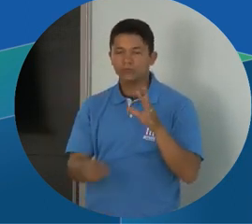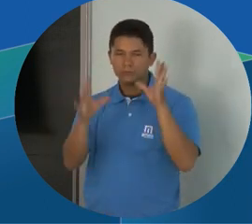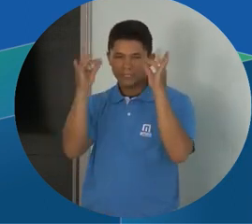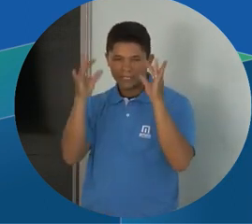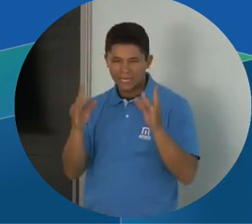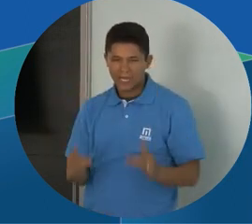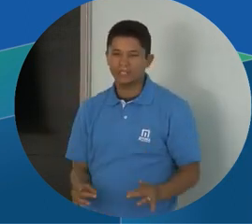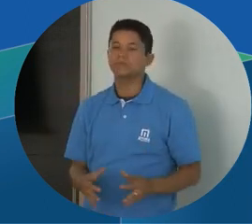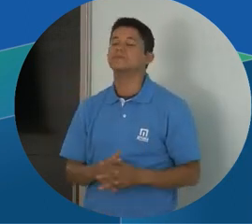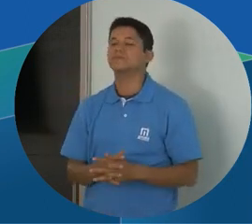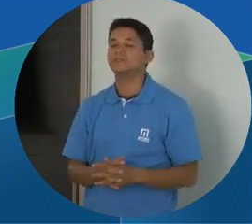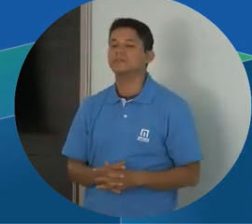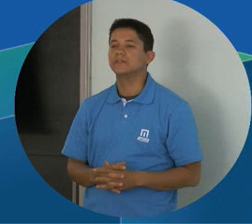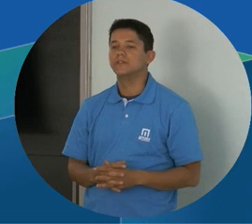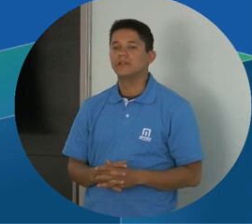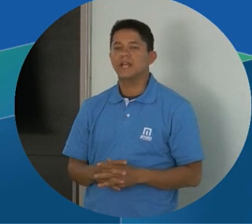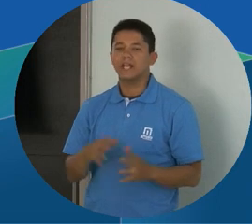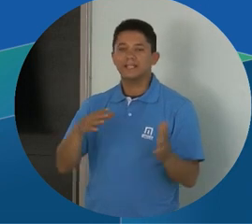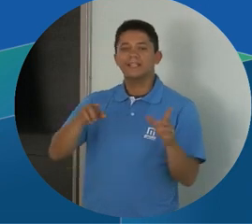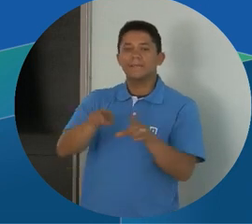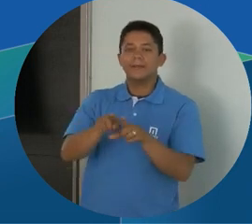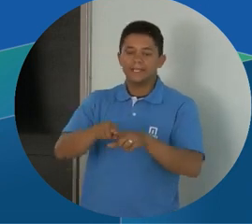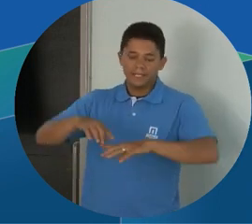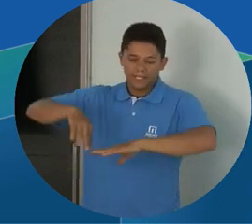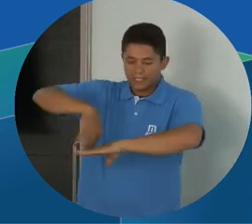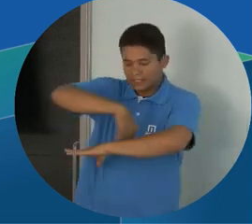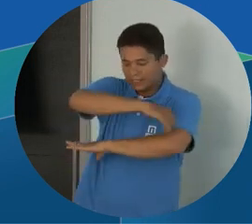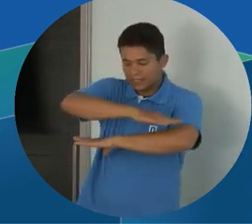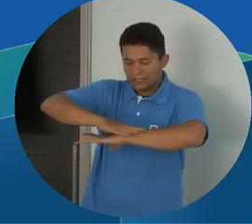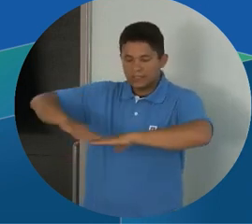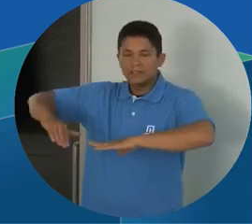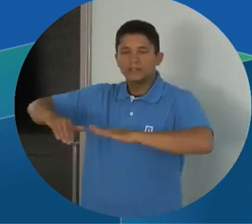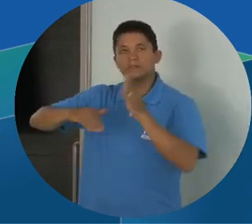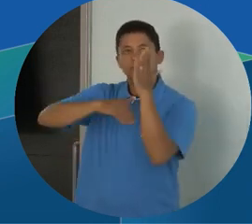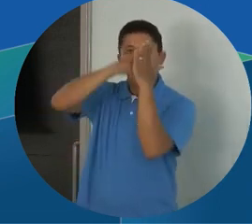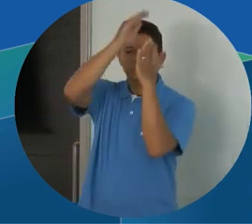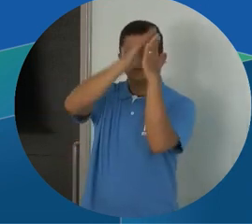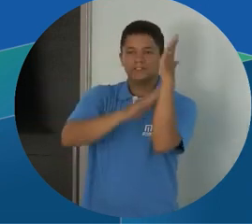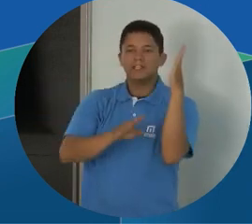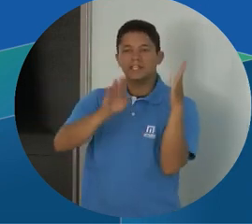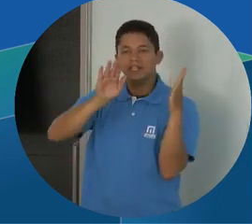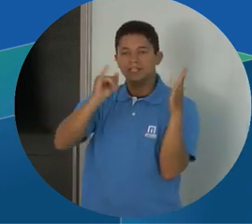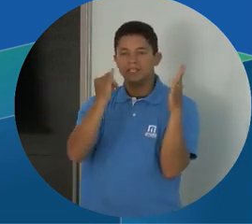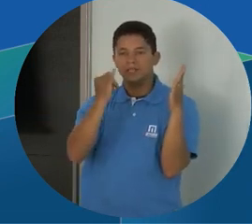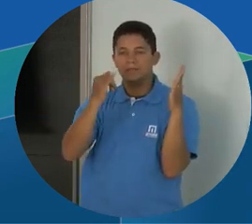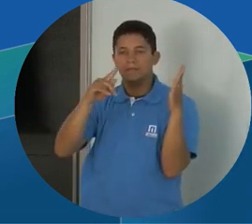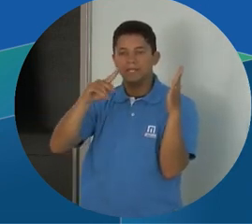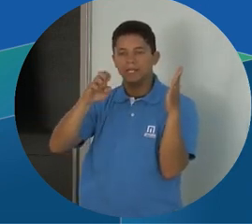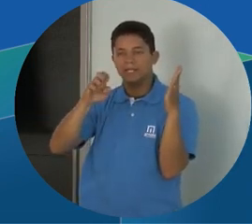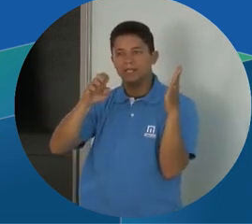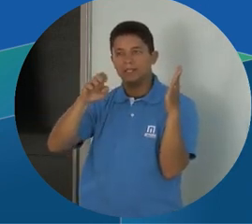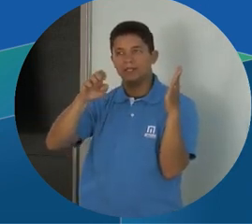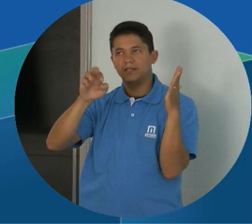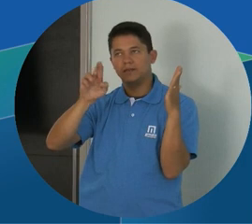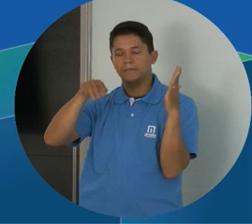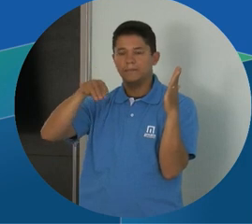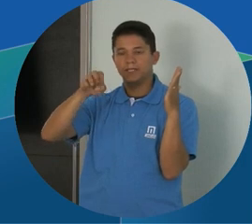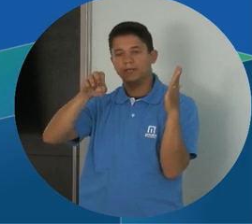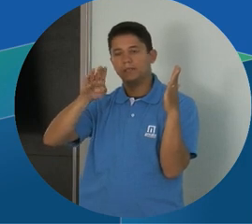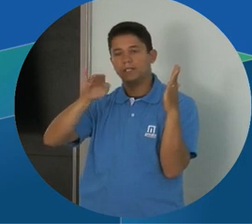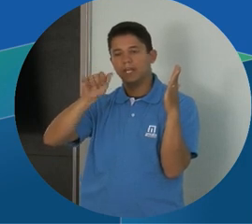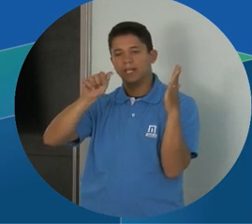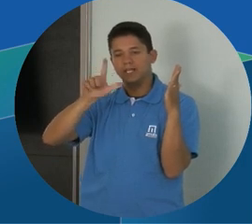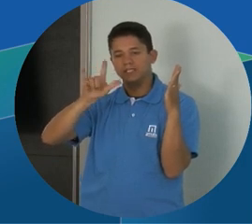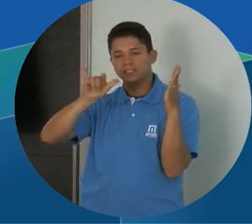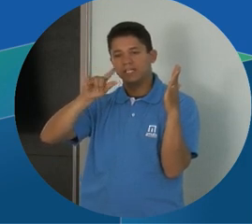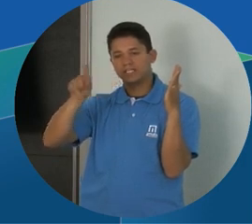assunto. Impermeabilização de estruturas como um todo e plugagem de galeria. Plugagem de galeria, para quem não sabe,